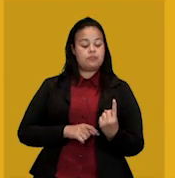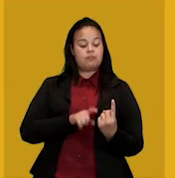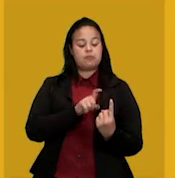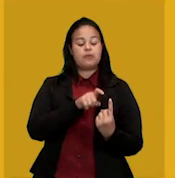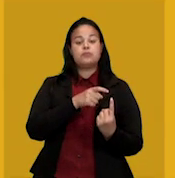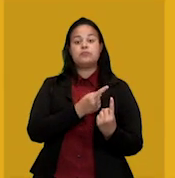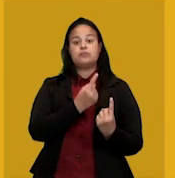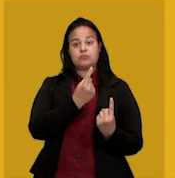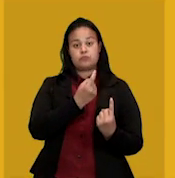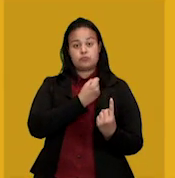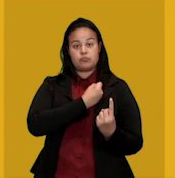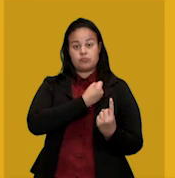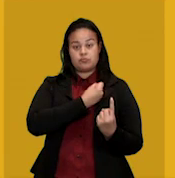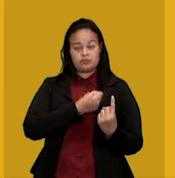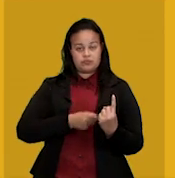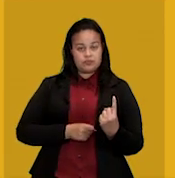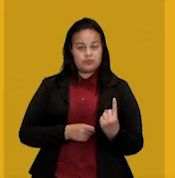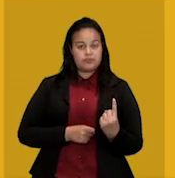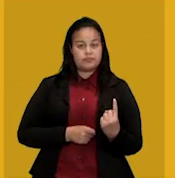aqui,